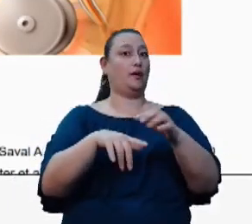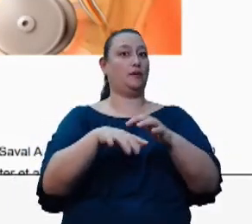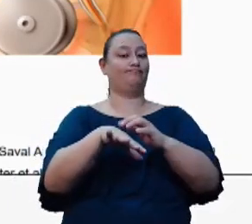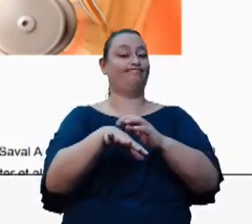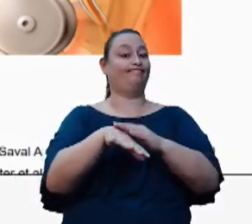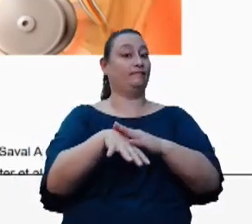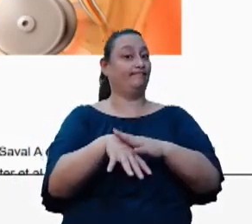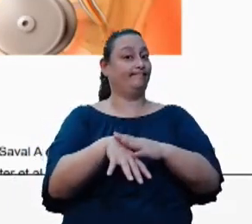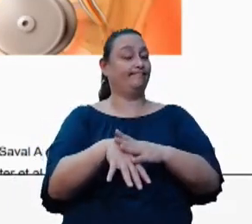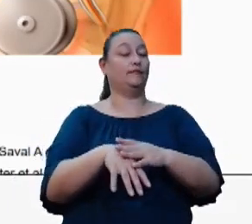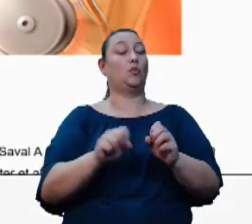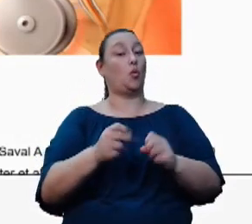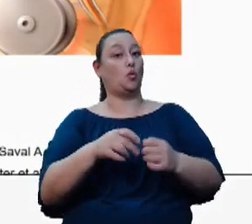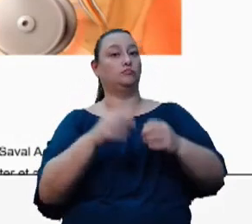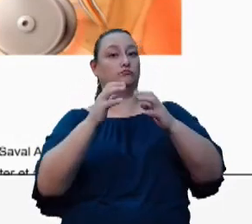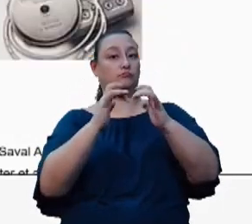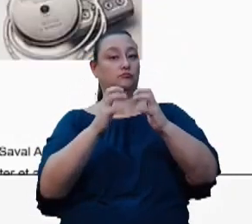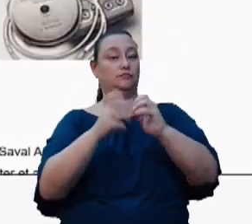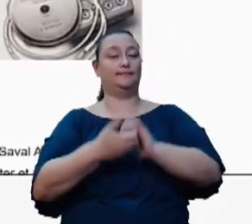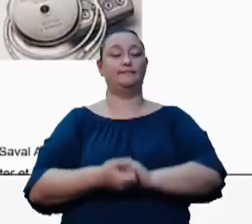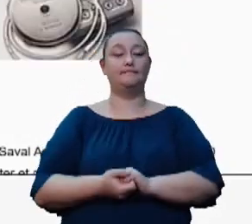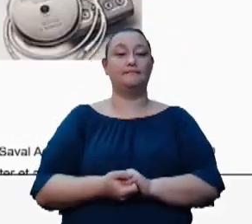espinhal ou no cérebro.